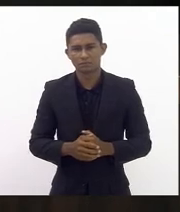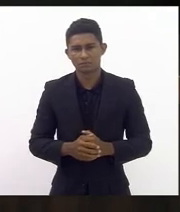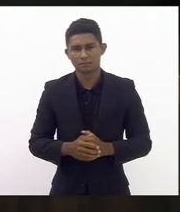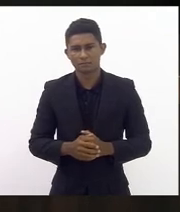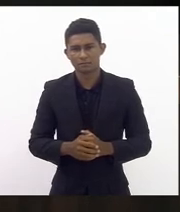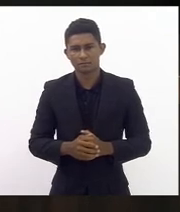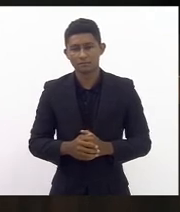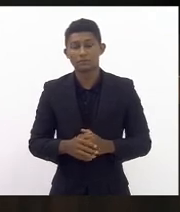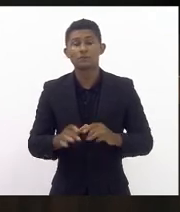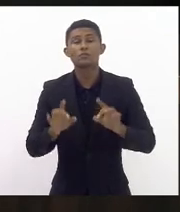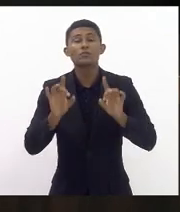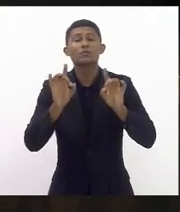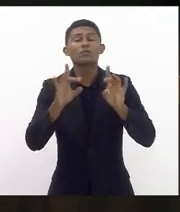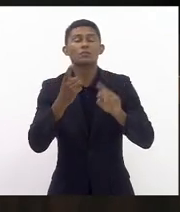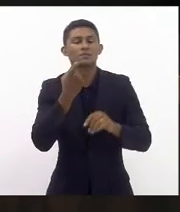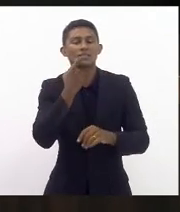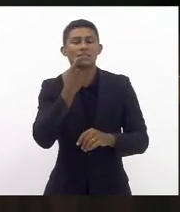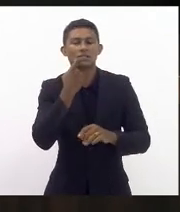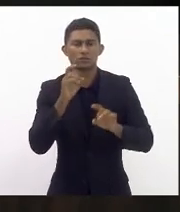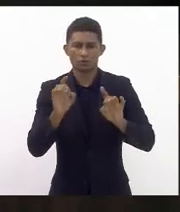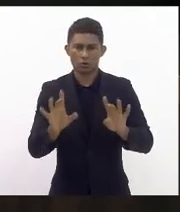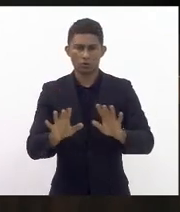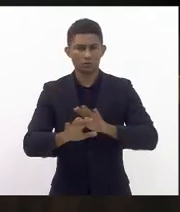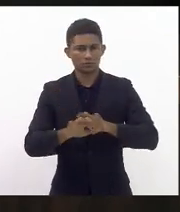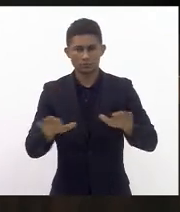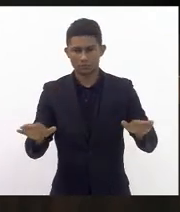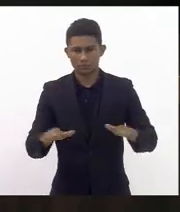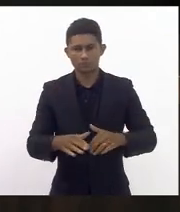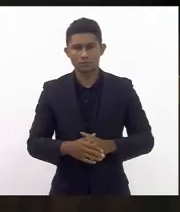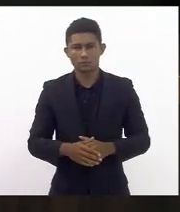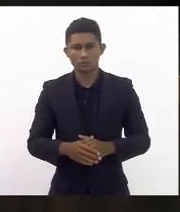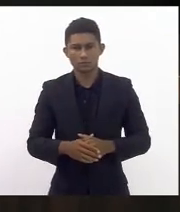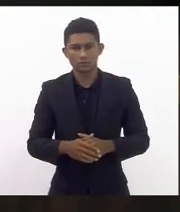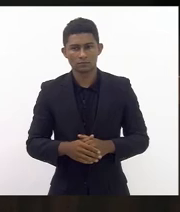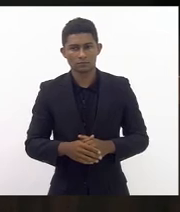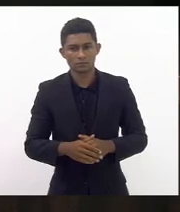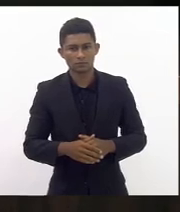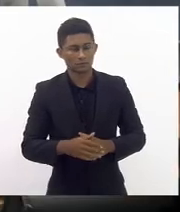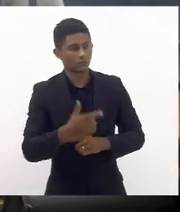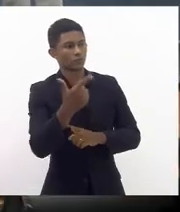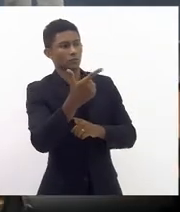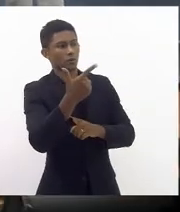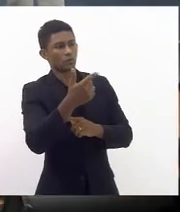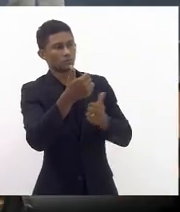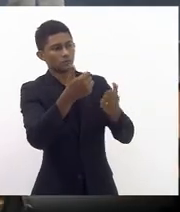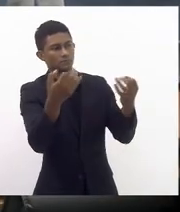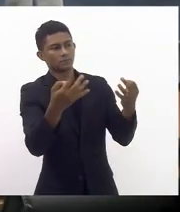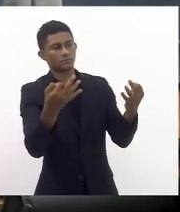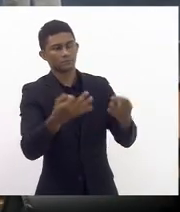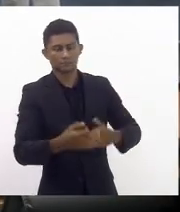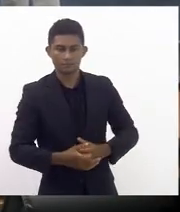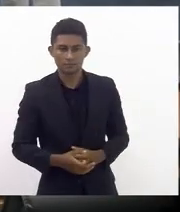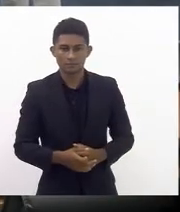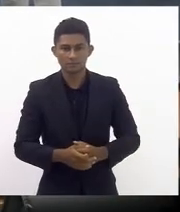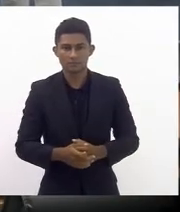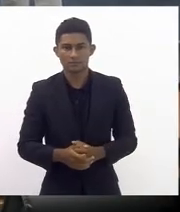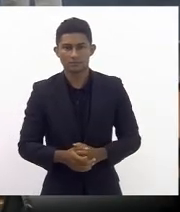Nós vamos dar só sexta-feira. Contra o 22, então, de 800 só. Perfeito. Meu salário.